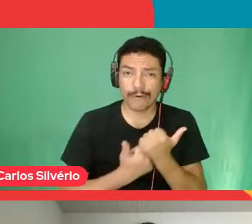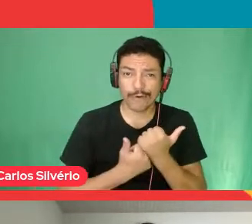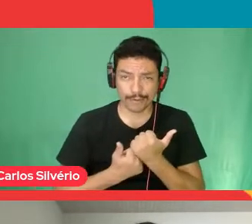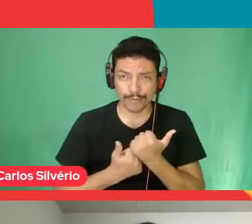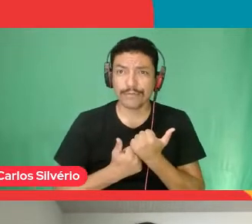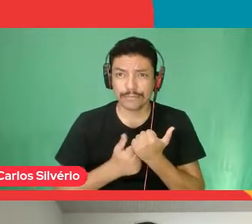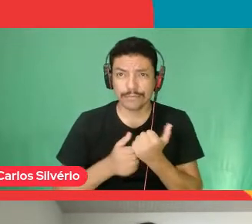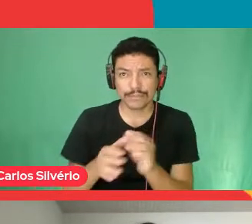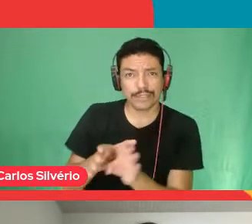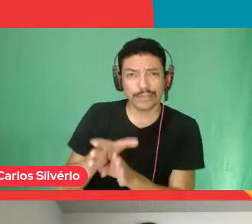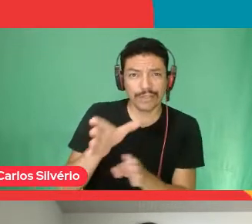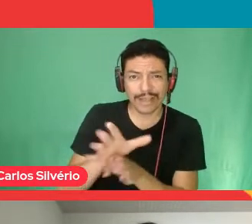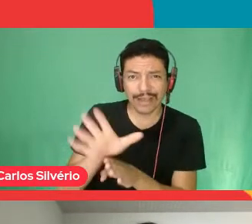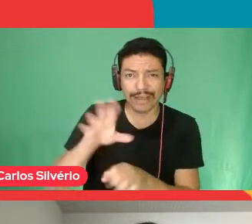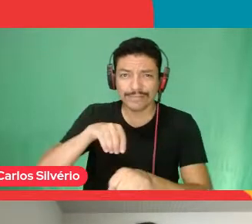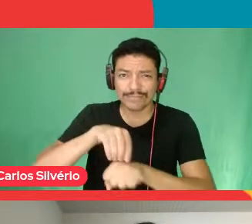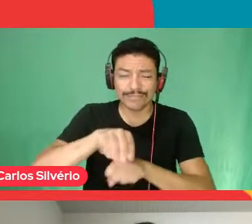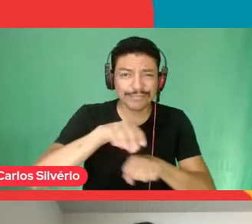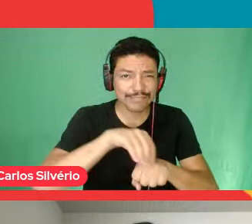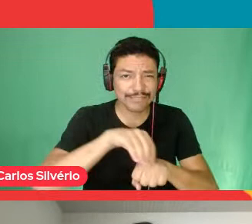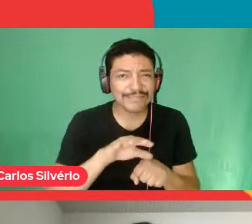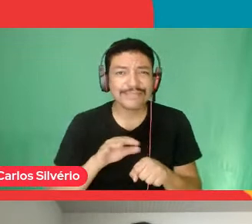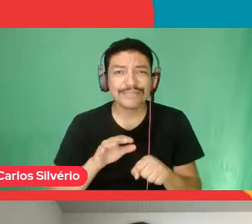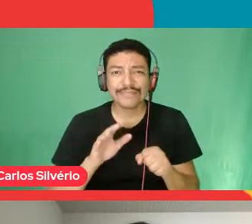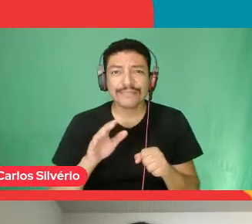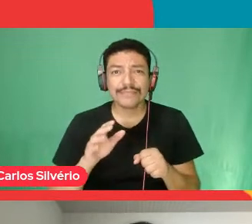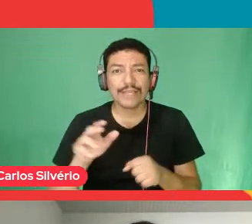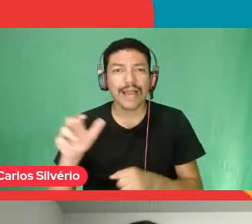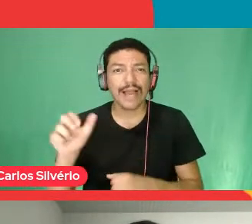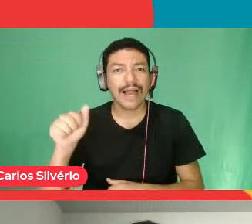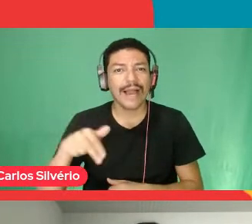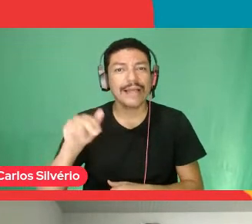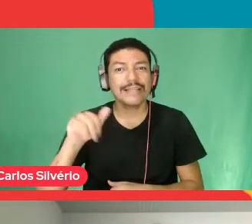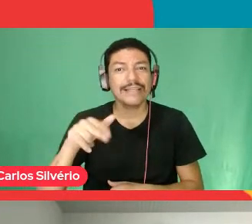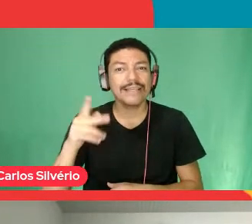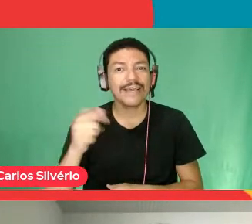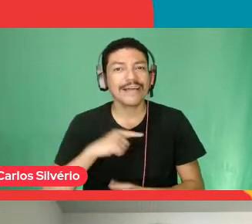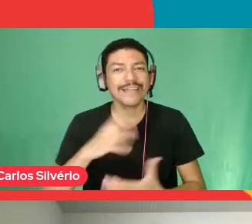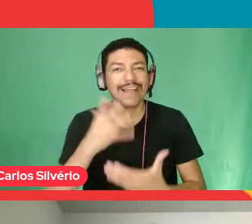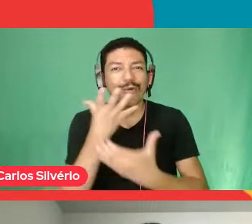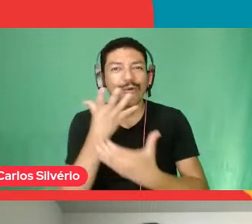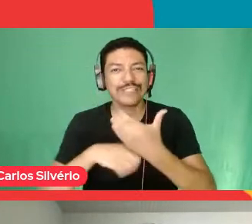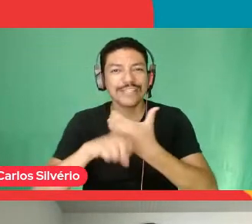te orientar, né? Val, a Aninha tem um podcast, tem vários